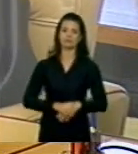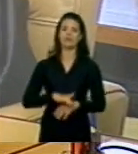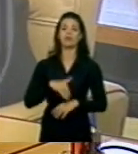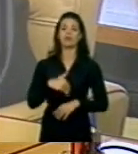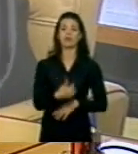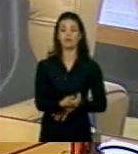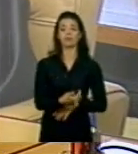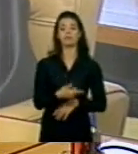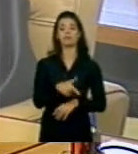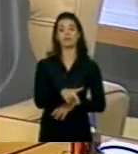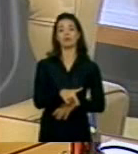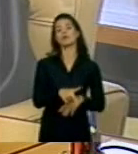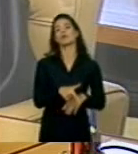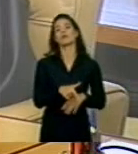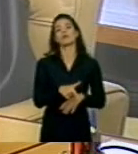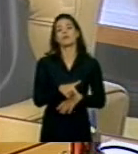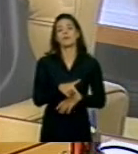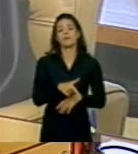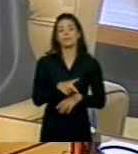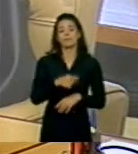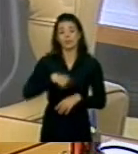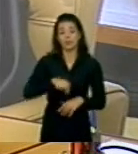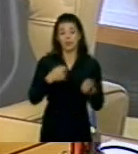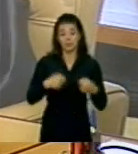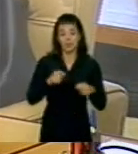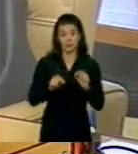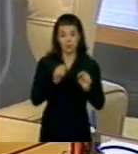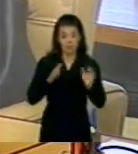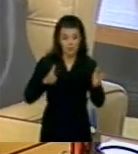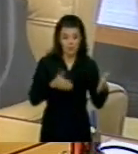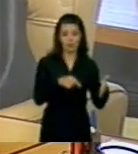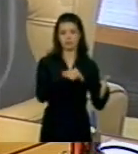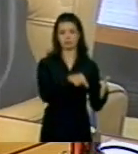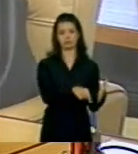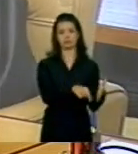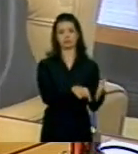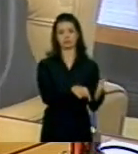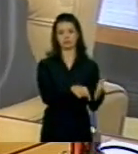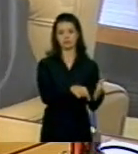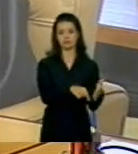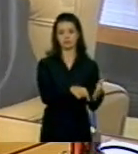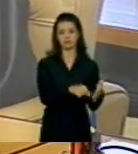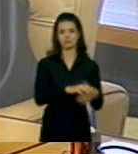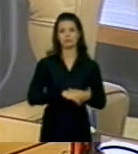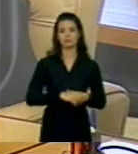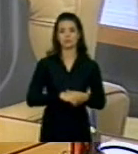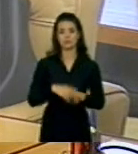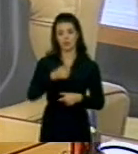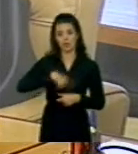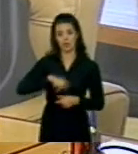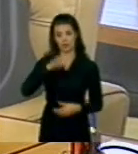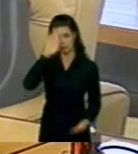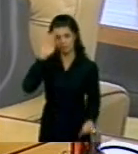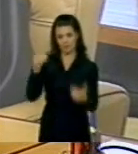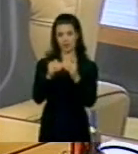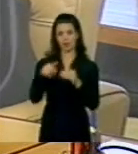republicano, incide por inteiro nessa direção, inequivocamente chancelada por esse Supremo